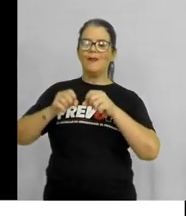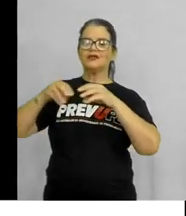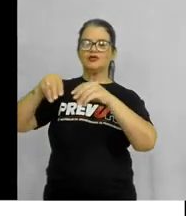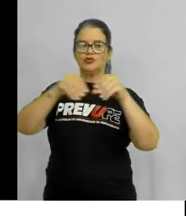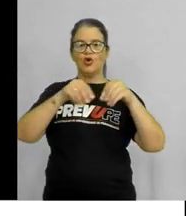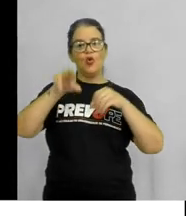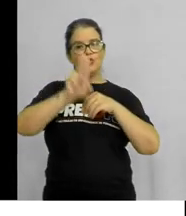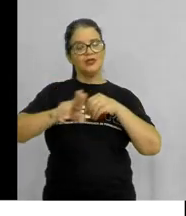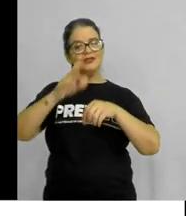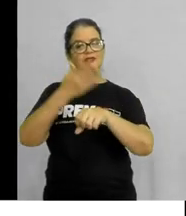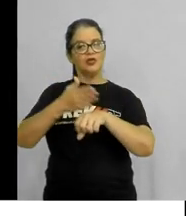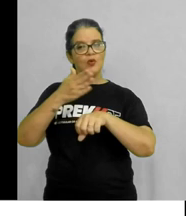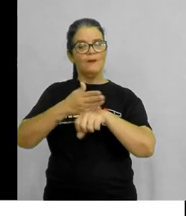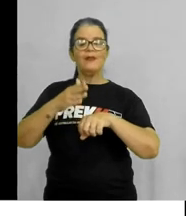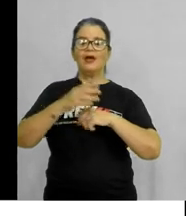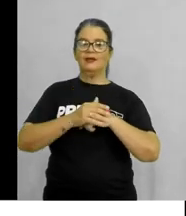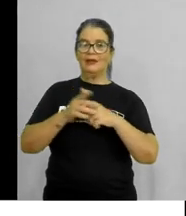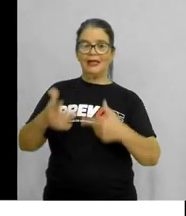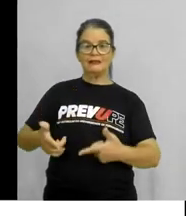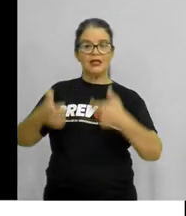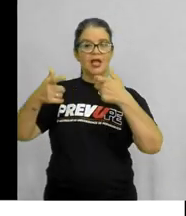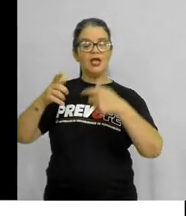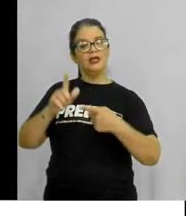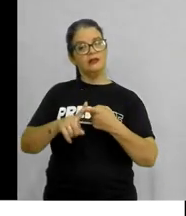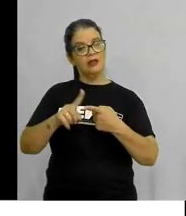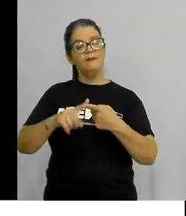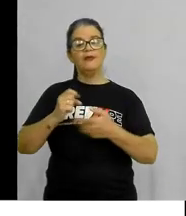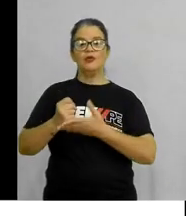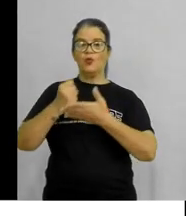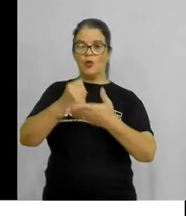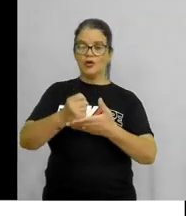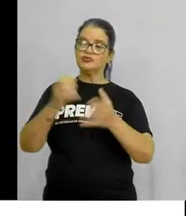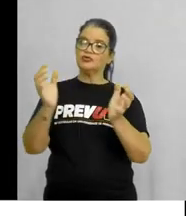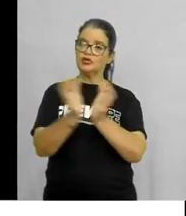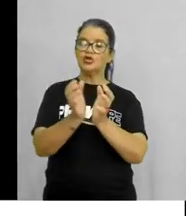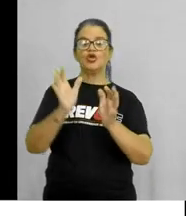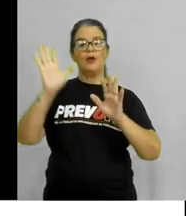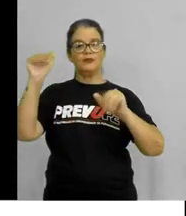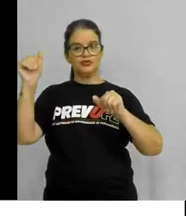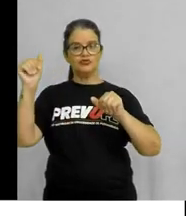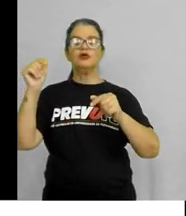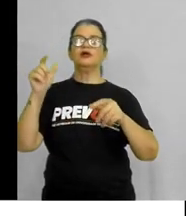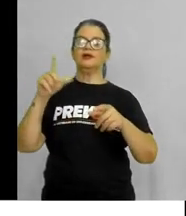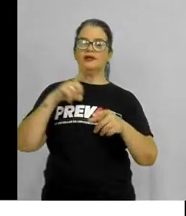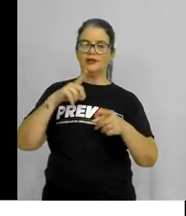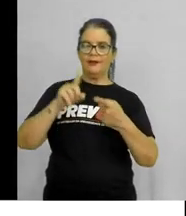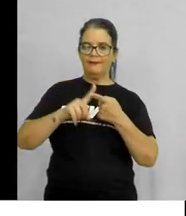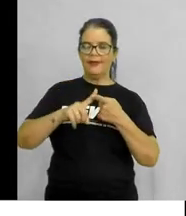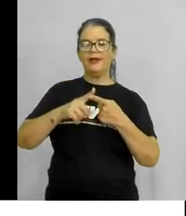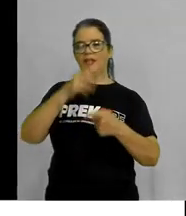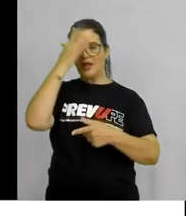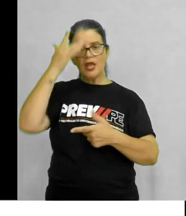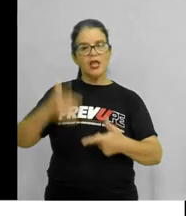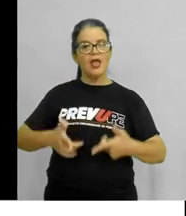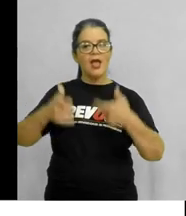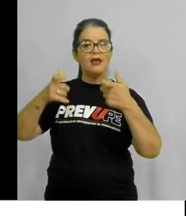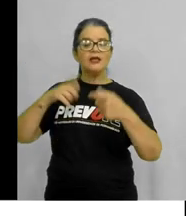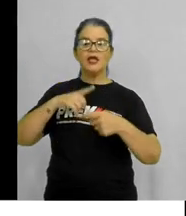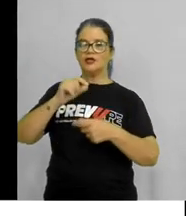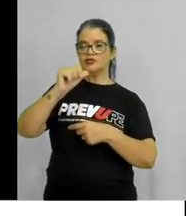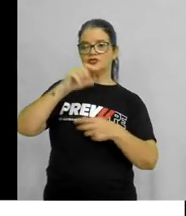utilizando táticas de guerrilha e contando com o reforço de tropas espanholas e guerir